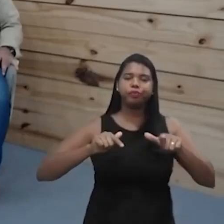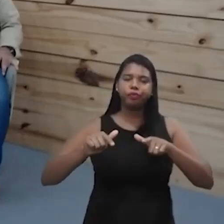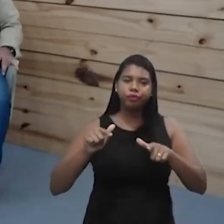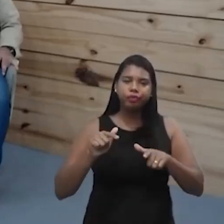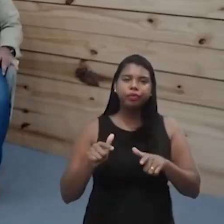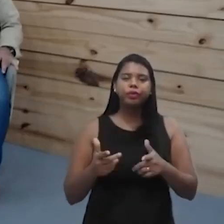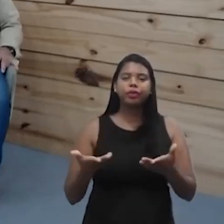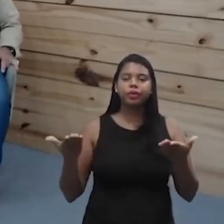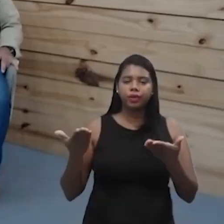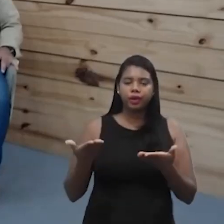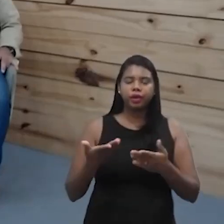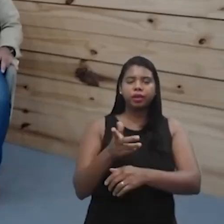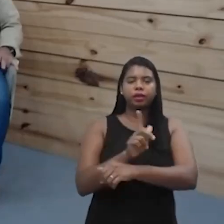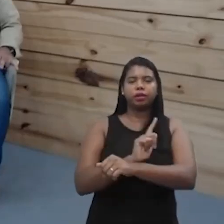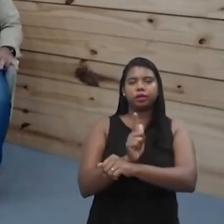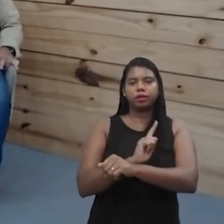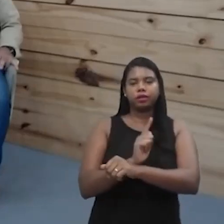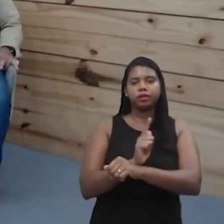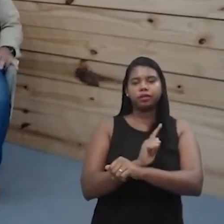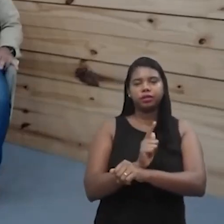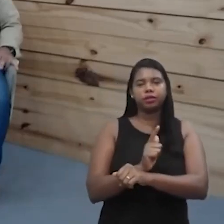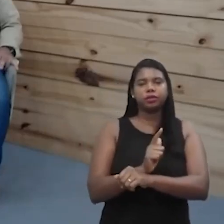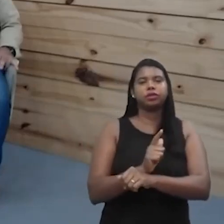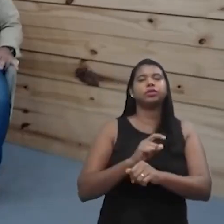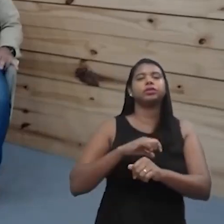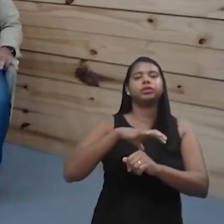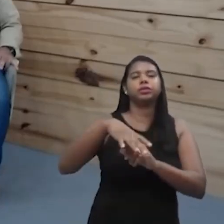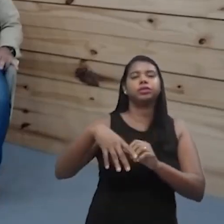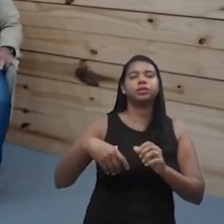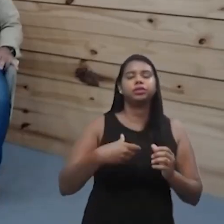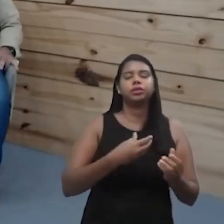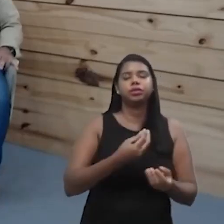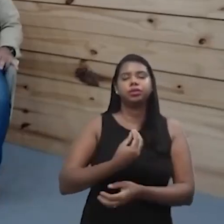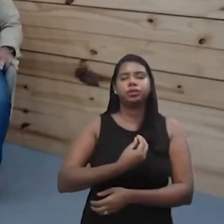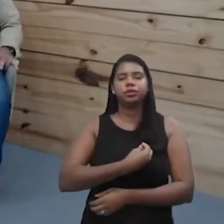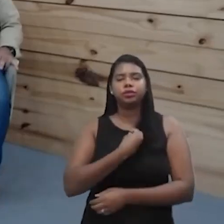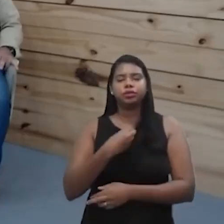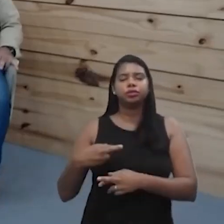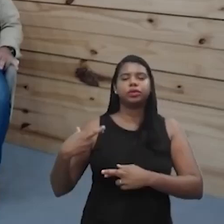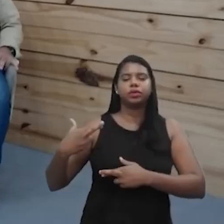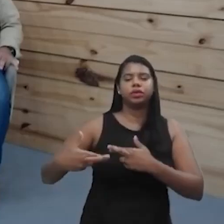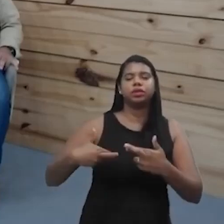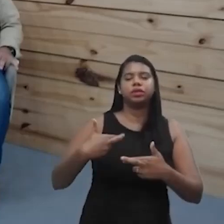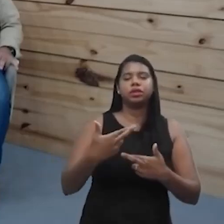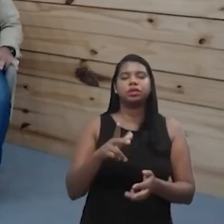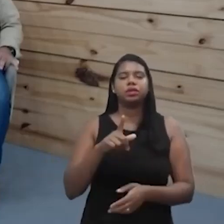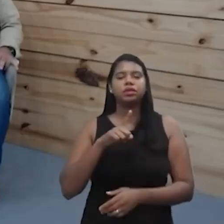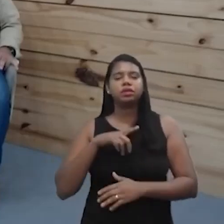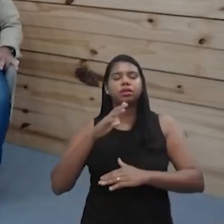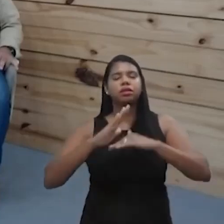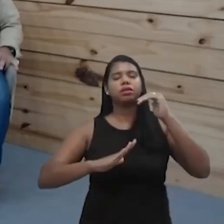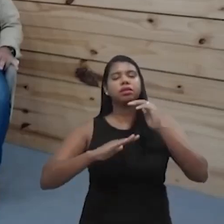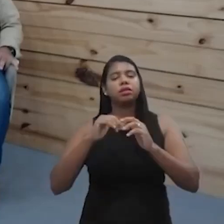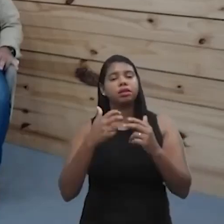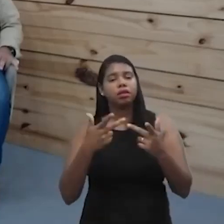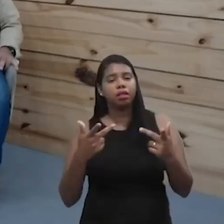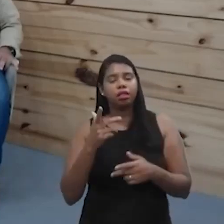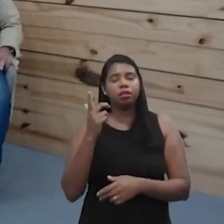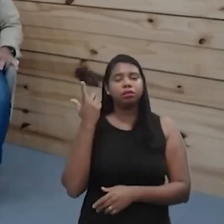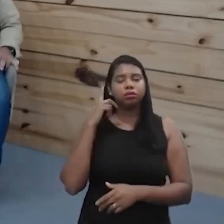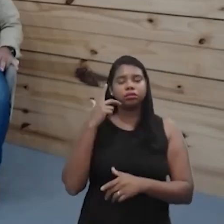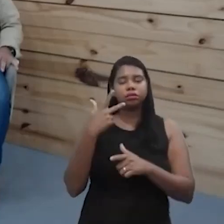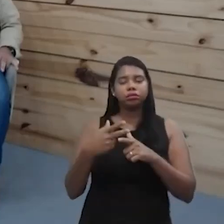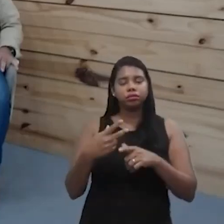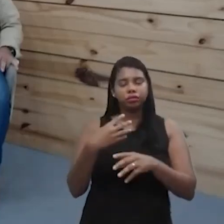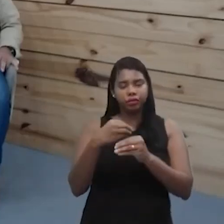essa área da gestão ambiental, né? E aí, nessa área, a gente tem algumas profissões que conseguem